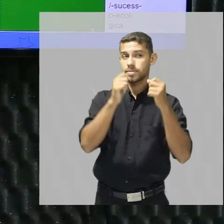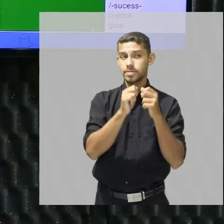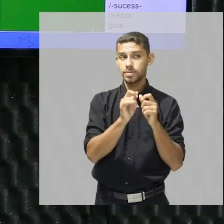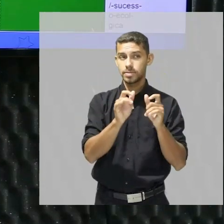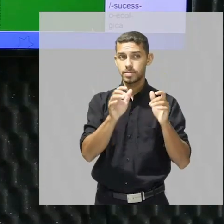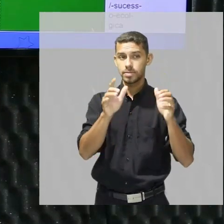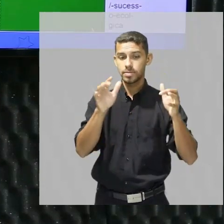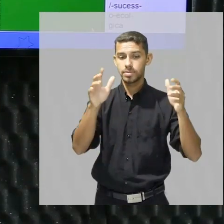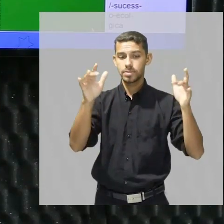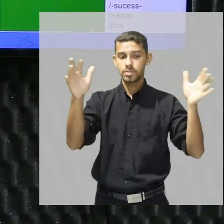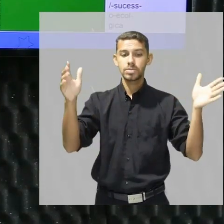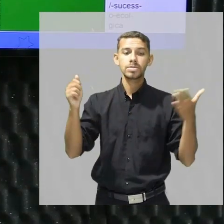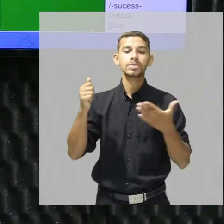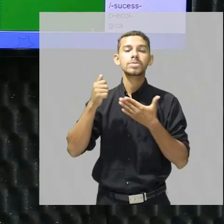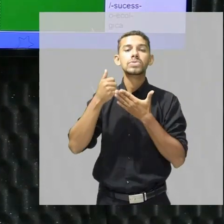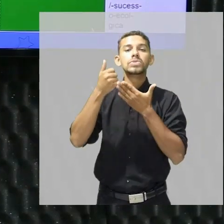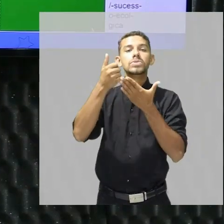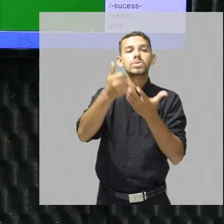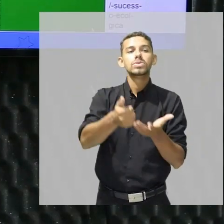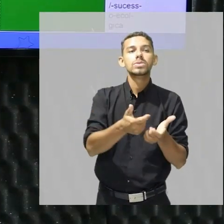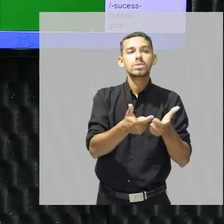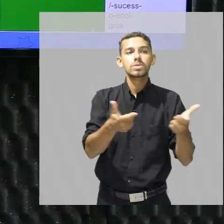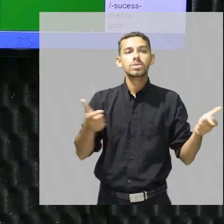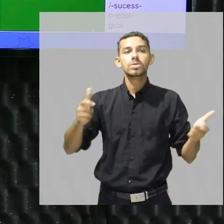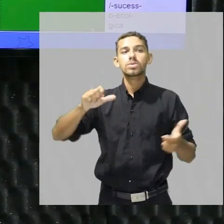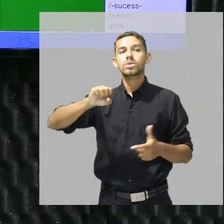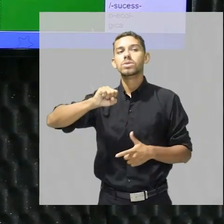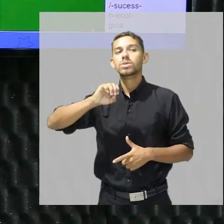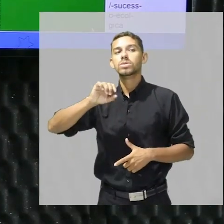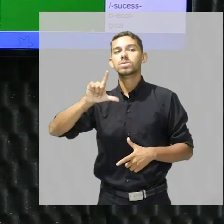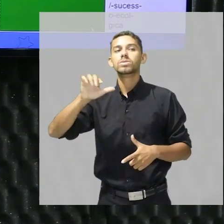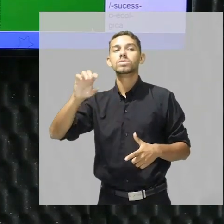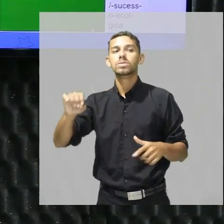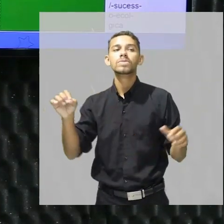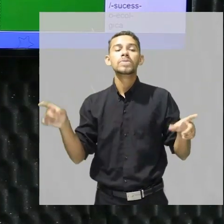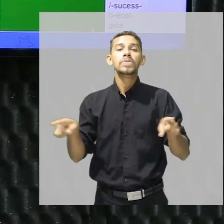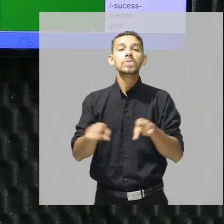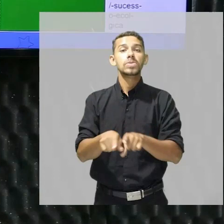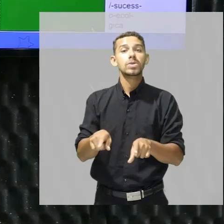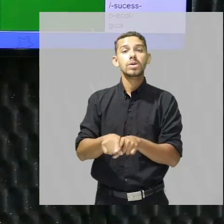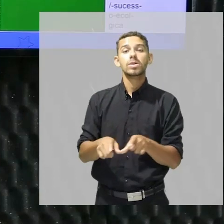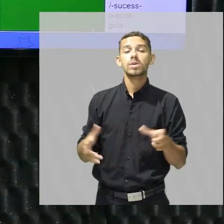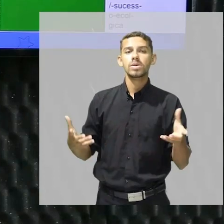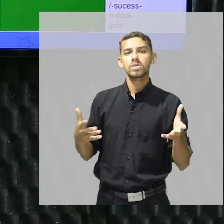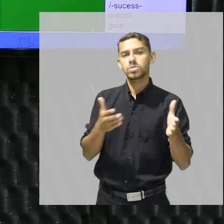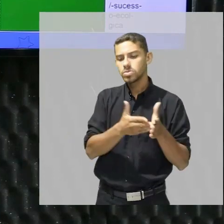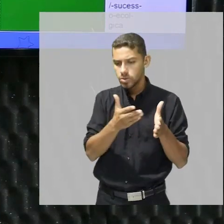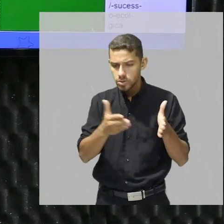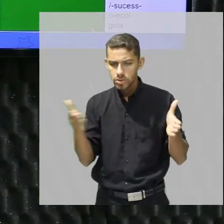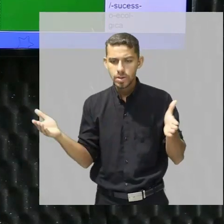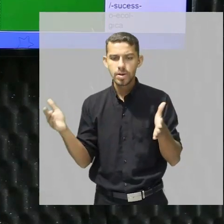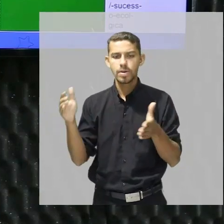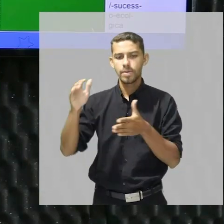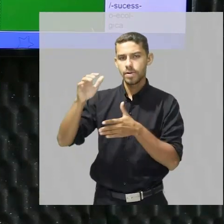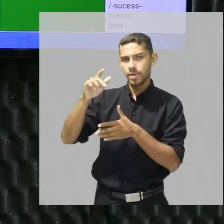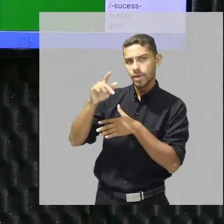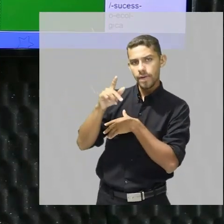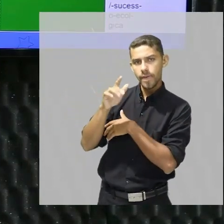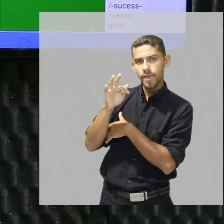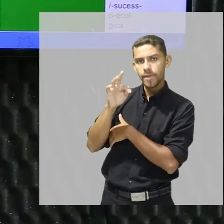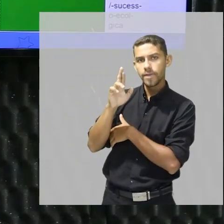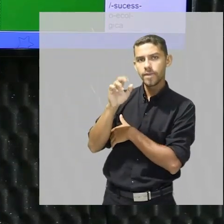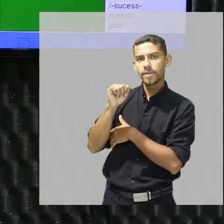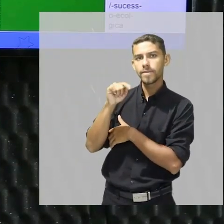elas vão ajudando a fragmentar o solo que é duro, ele vai sofrer um processo de fragmentação que vai